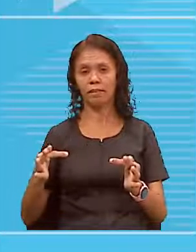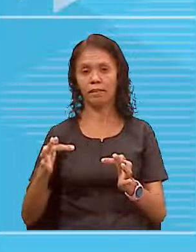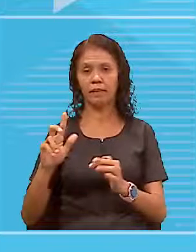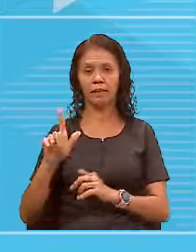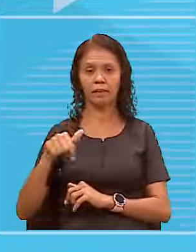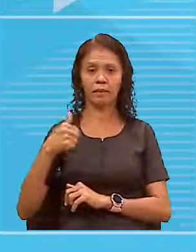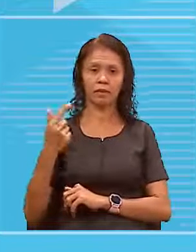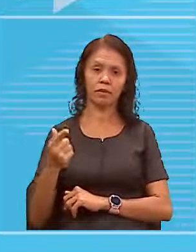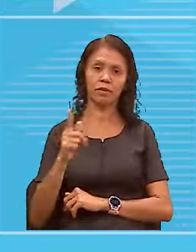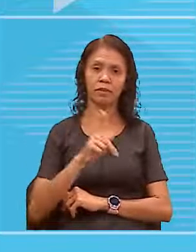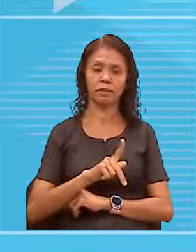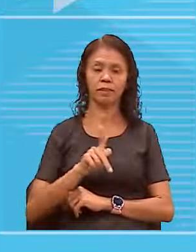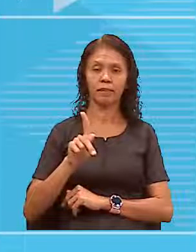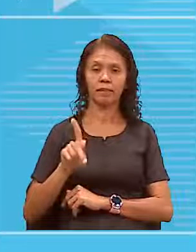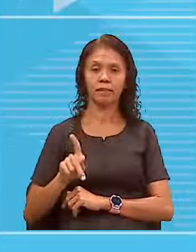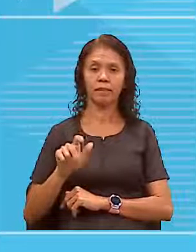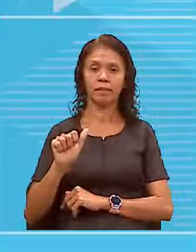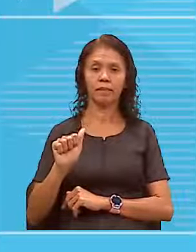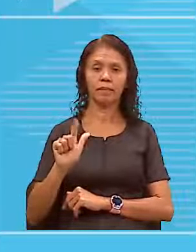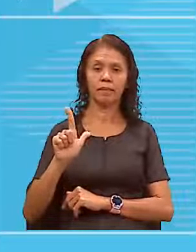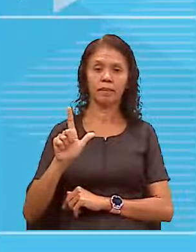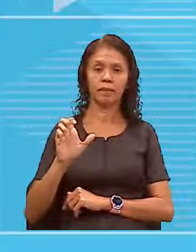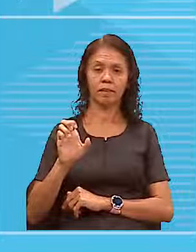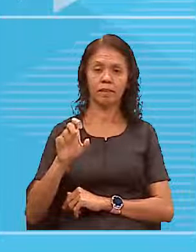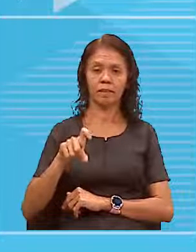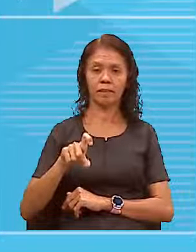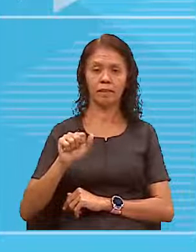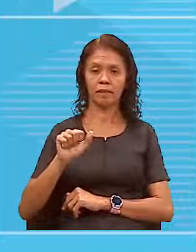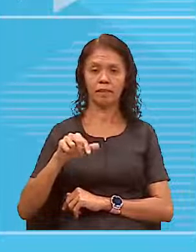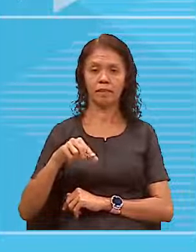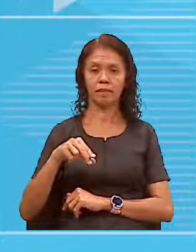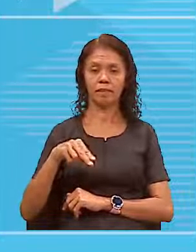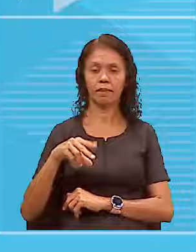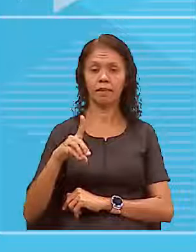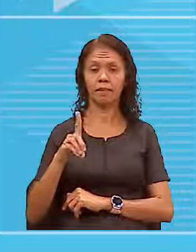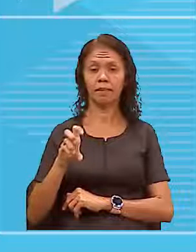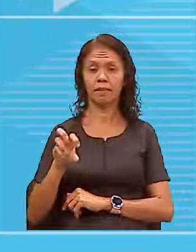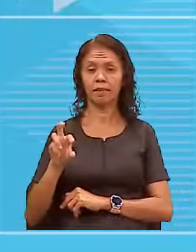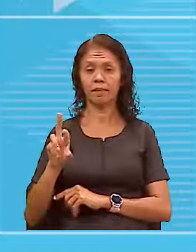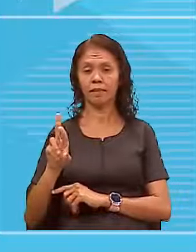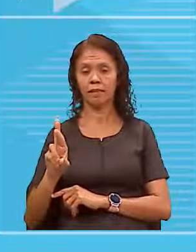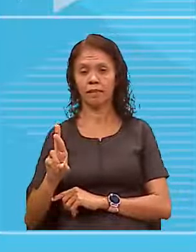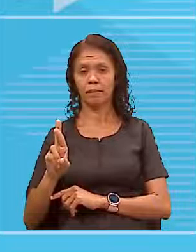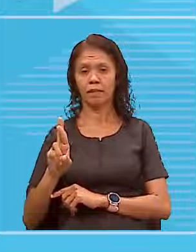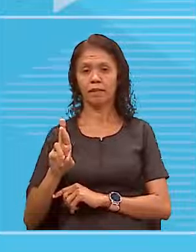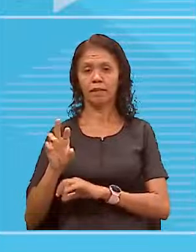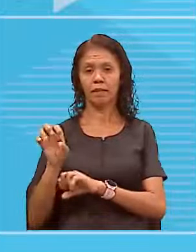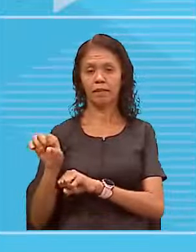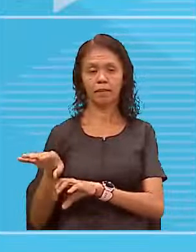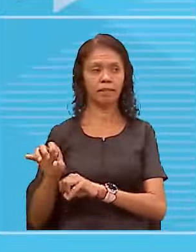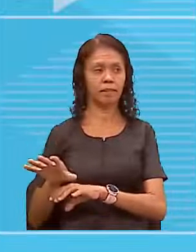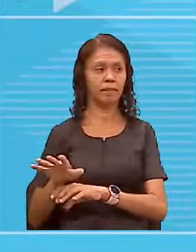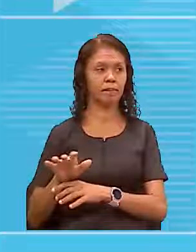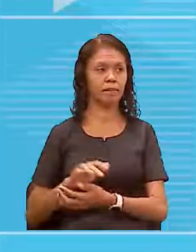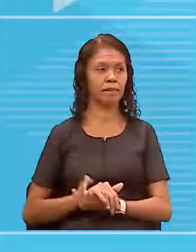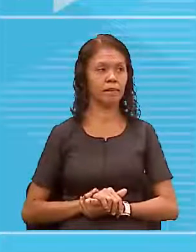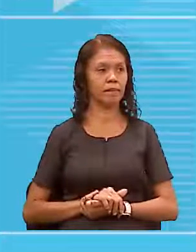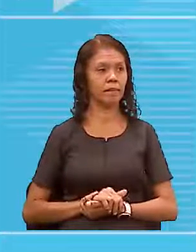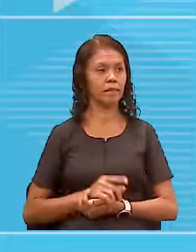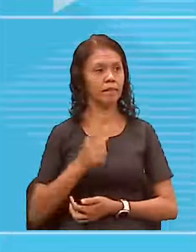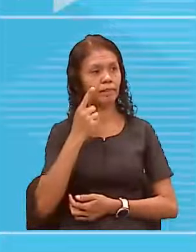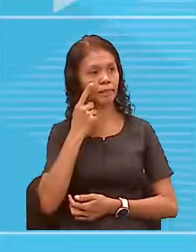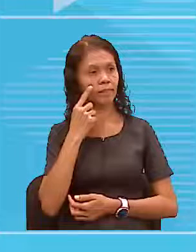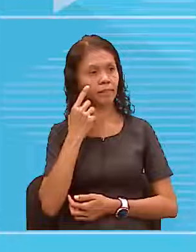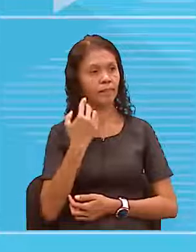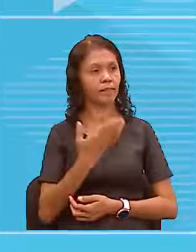depois o professor Alexander vai trazer para vocês como utilizar dentro da tabela. Então, vamos lá. Olha só aqui,